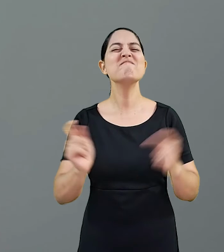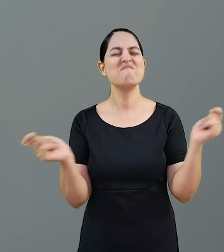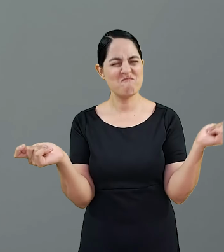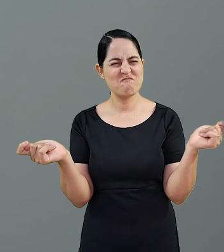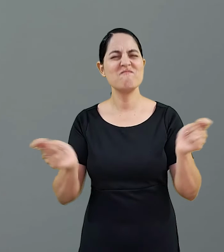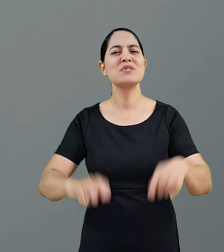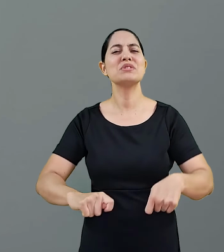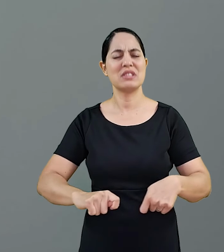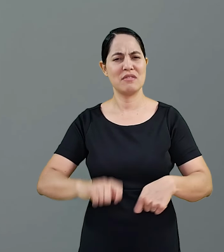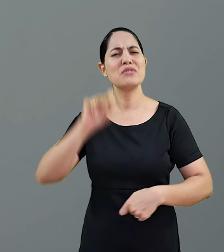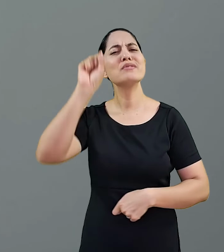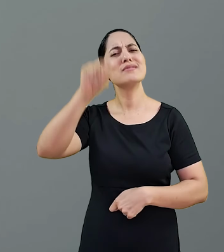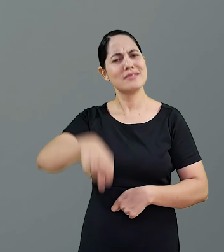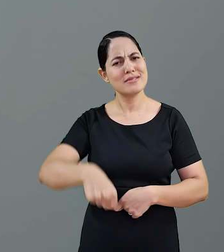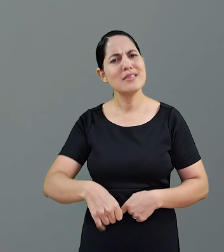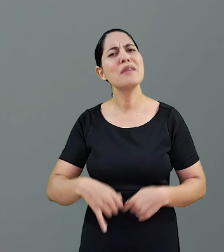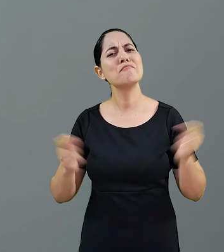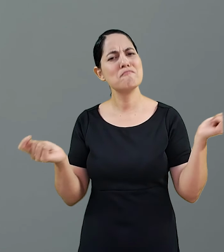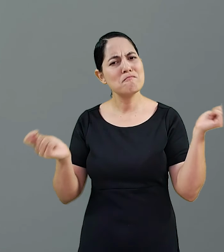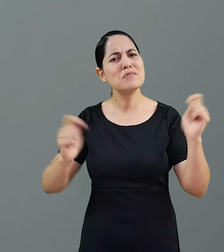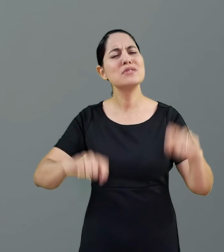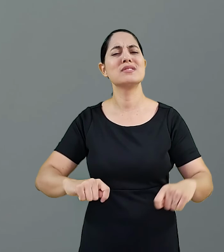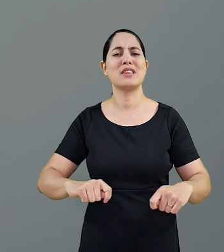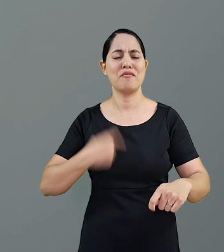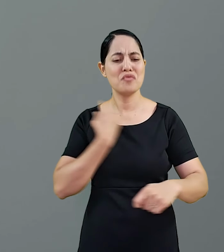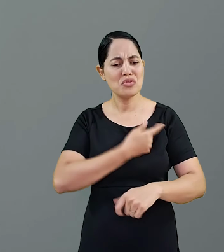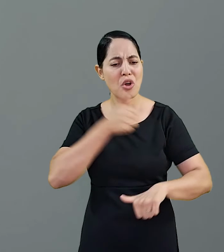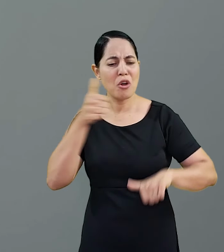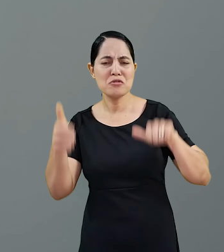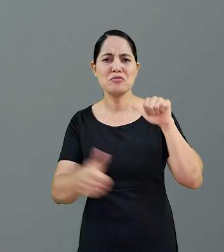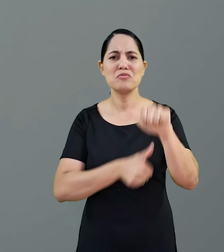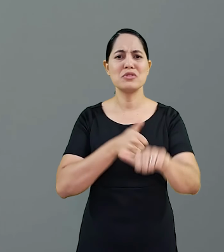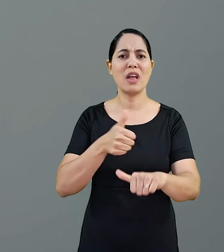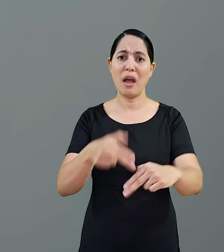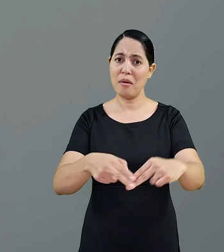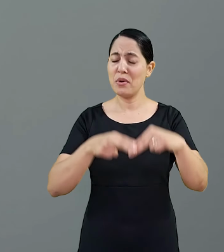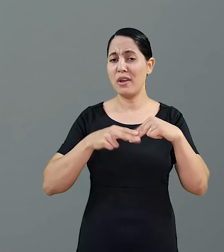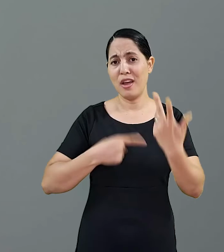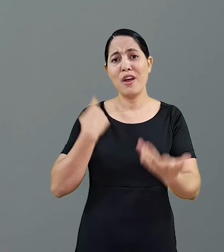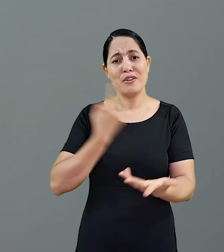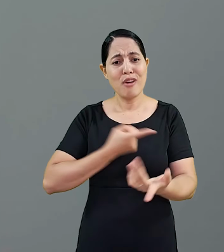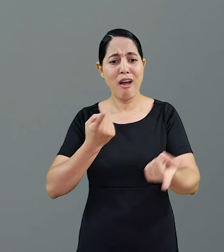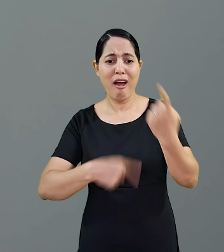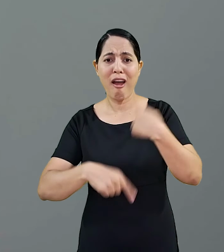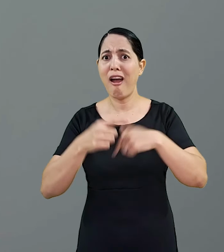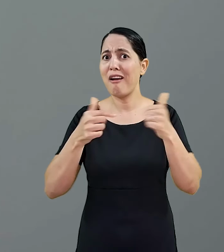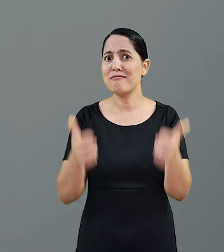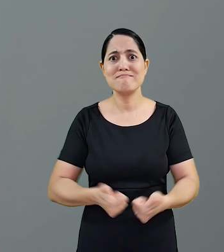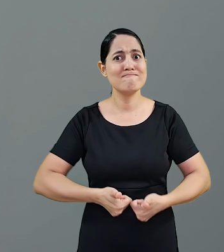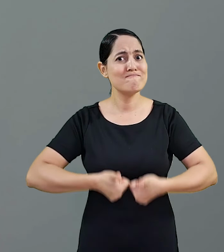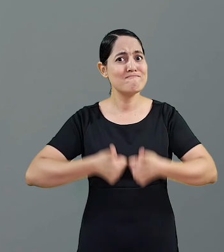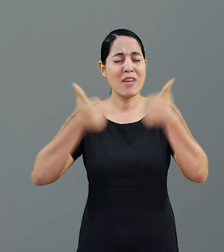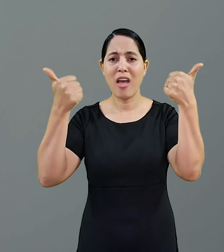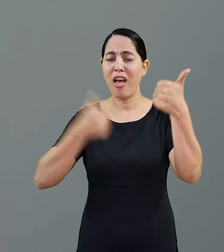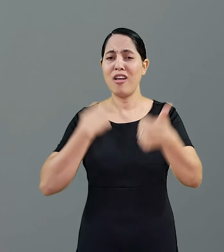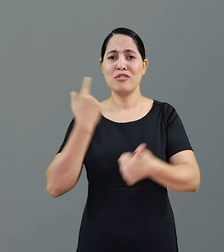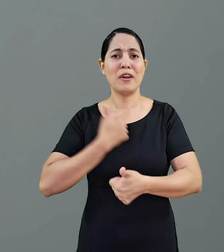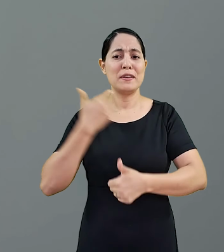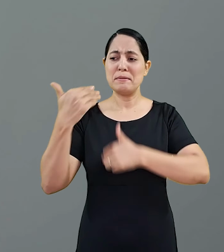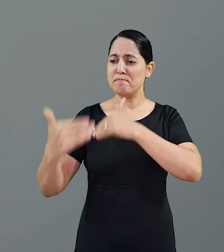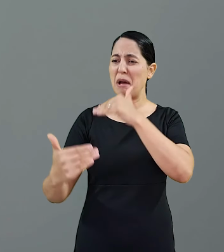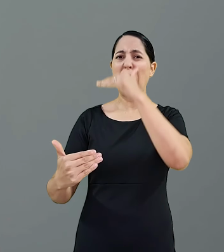Que é possível, sim, a gente mudar uma situação, que a gente consegue melhorar, que a gente consegue crescer e